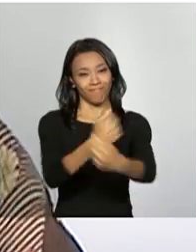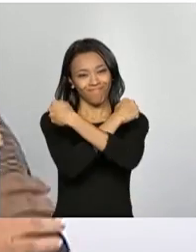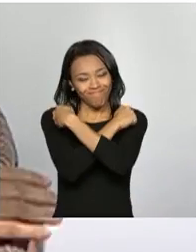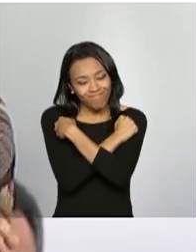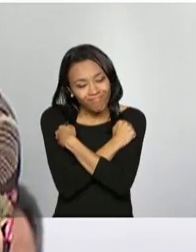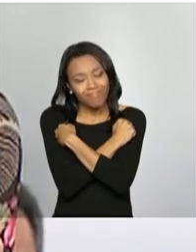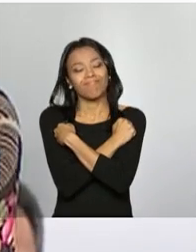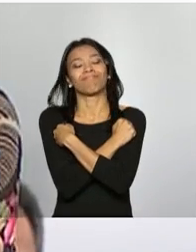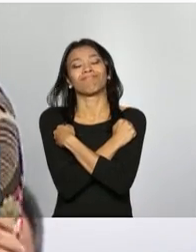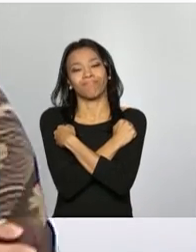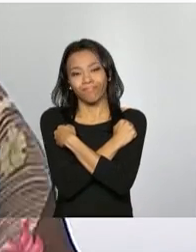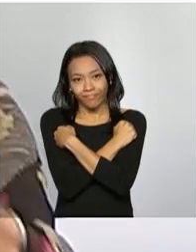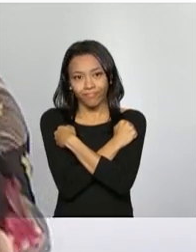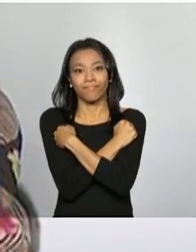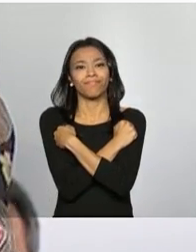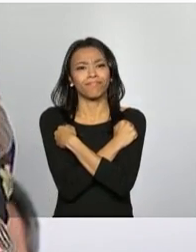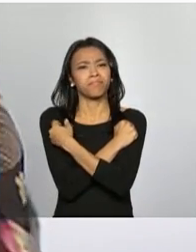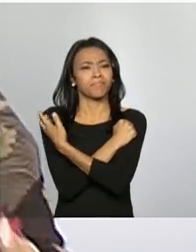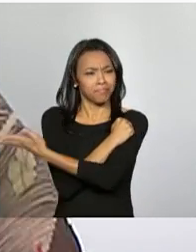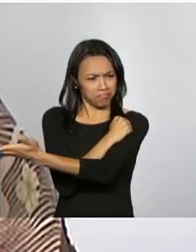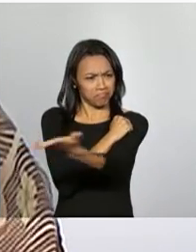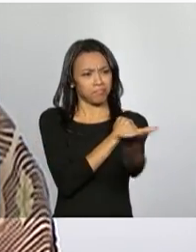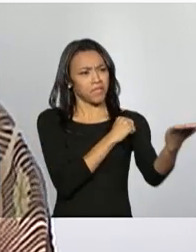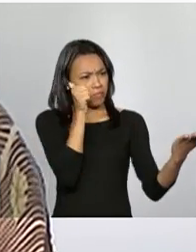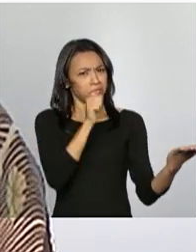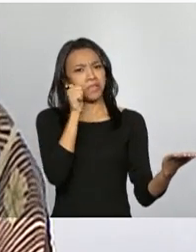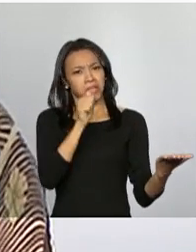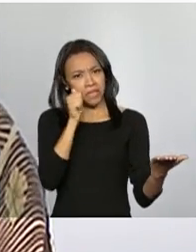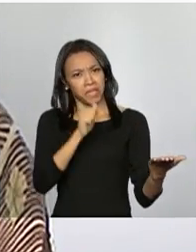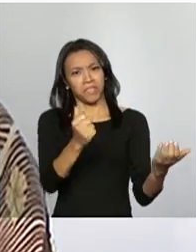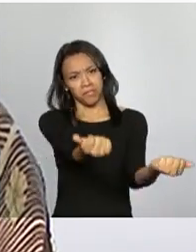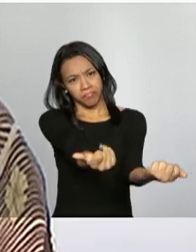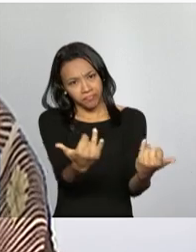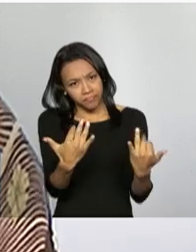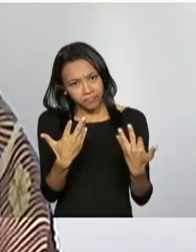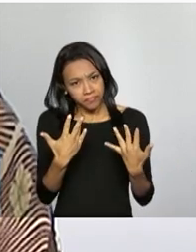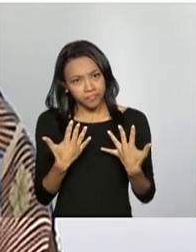um abraçaço nas mulheres que me receberam.